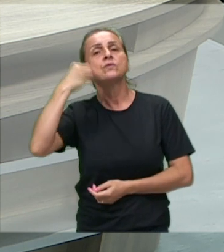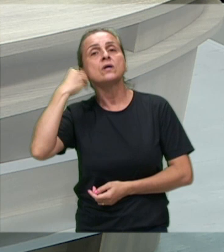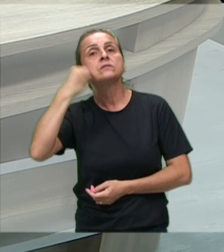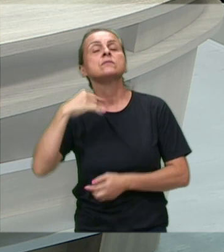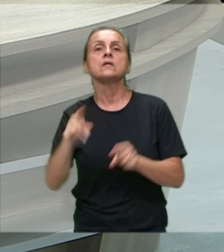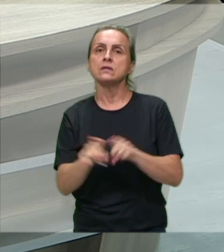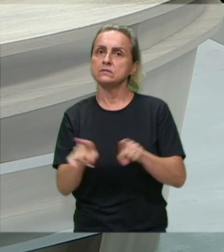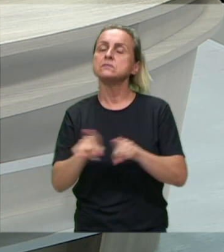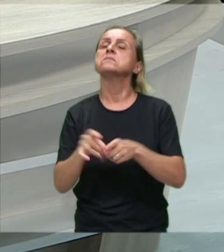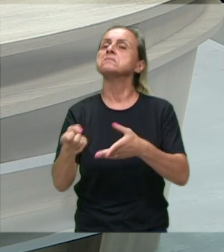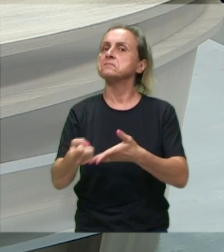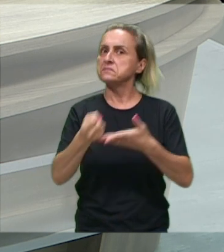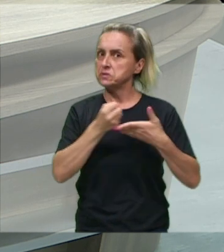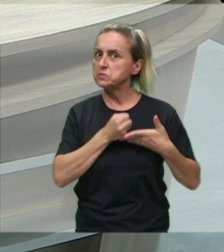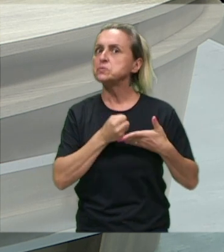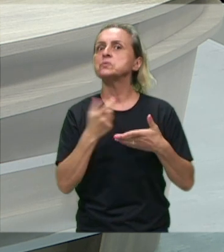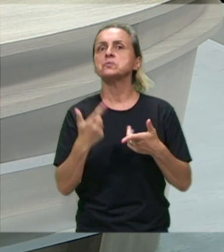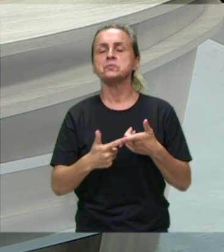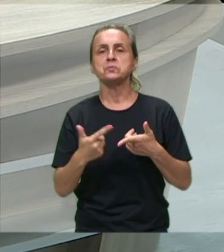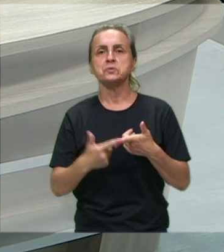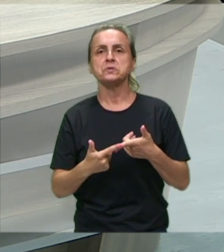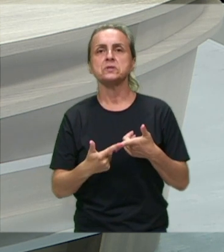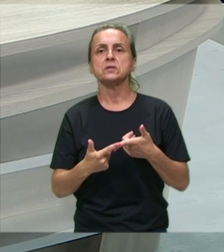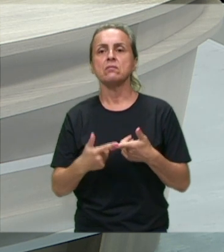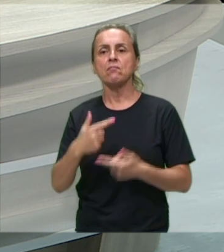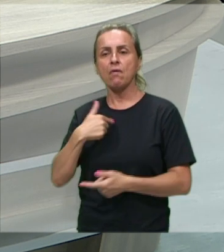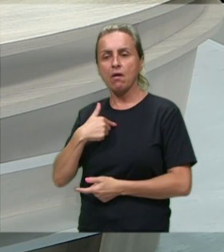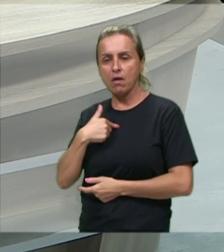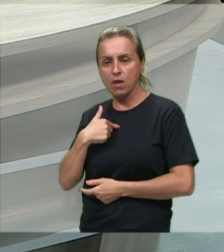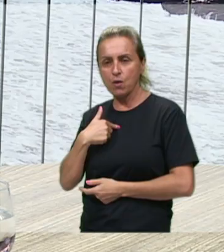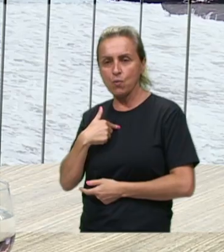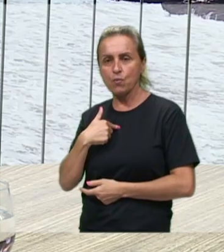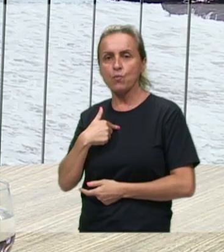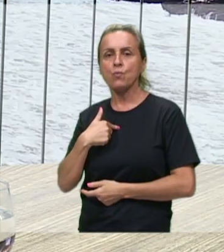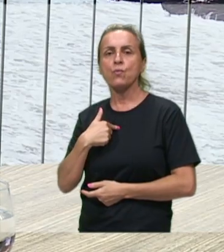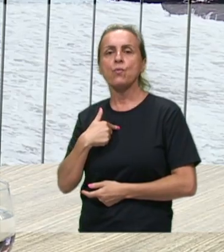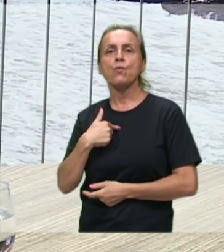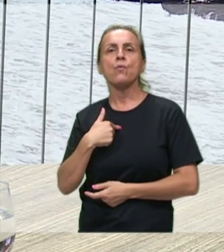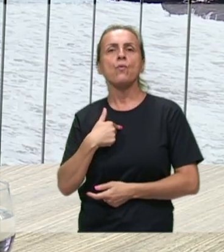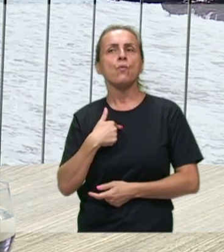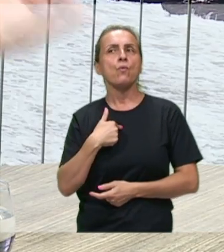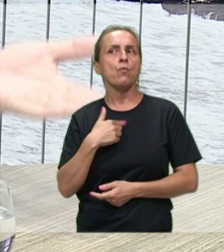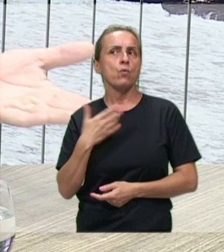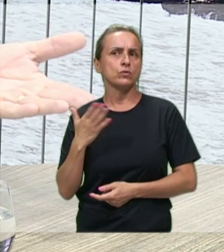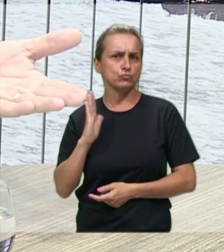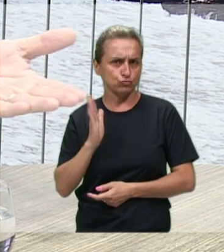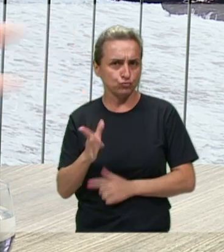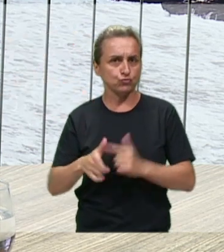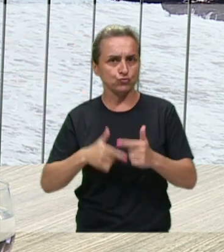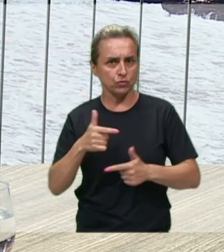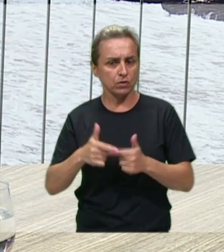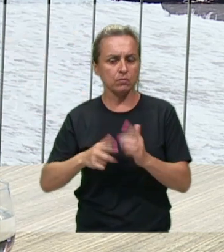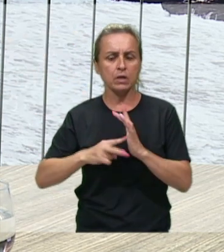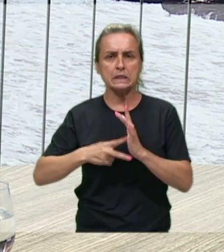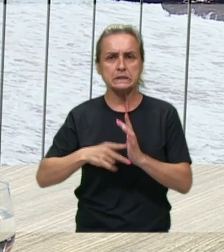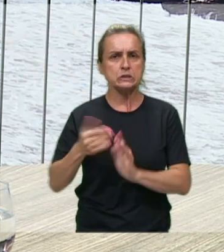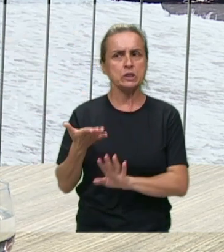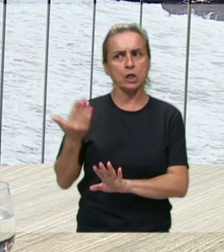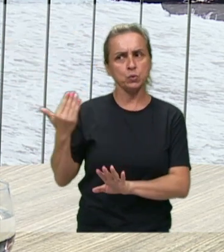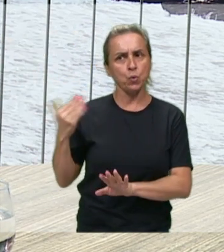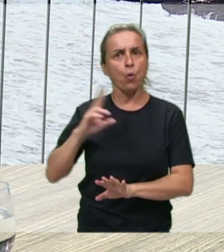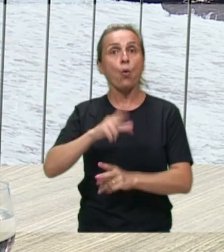muito fazer essa grande demanda. Eu, quando fui do sindicato, em outras, como coordenador,